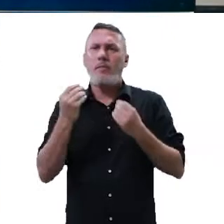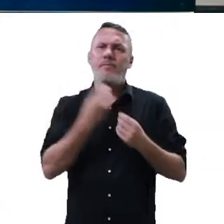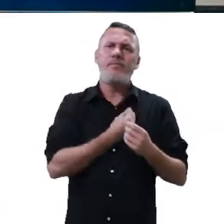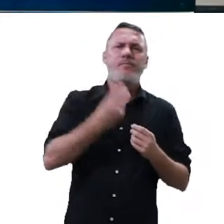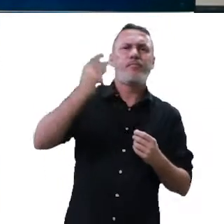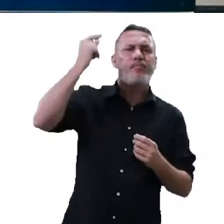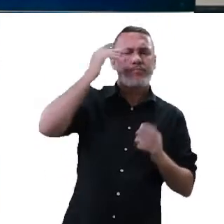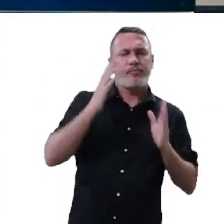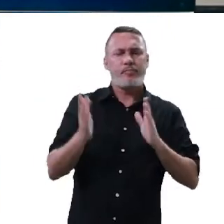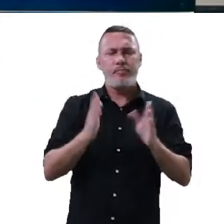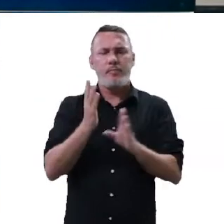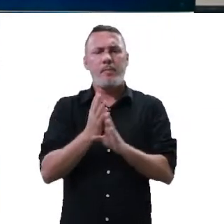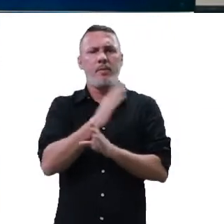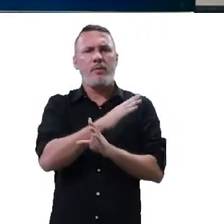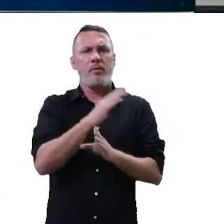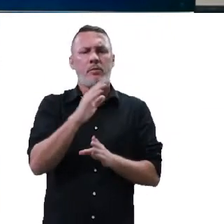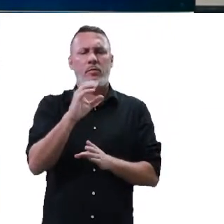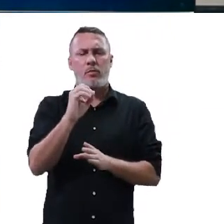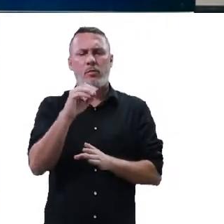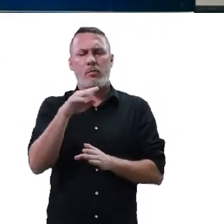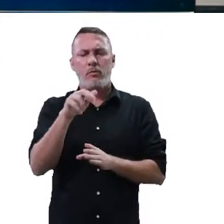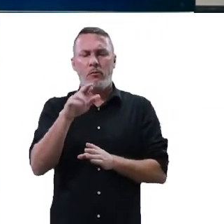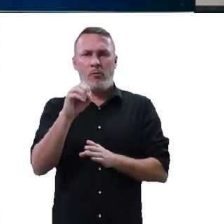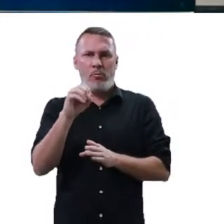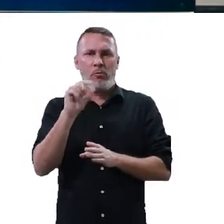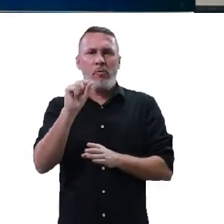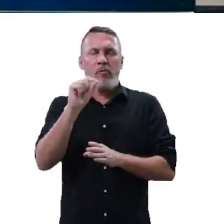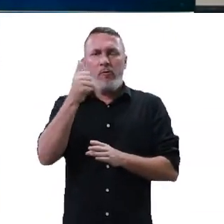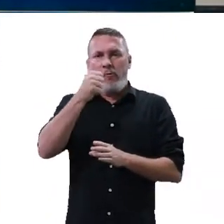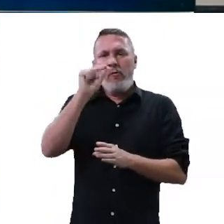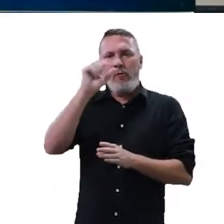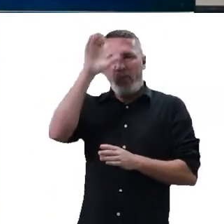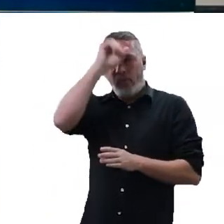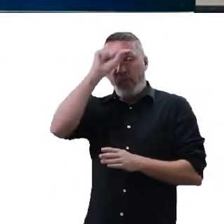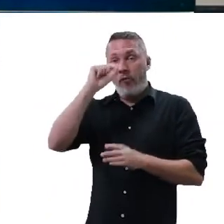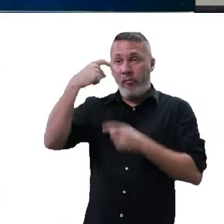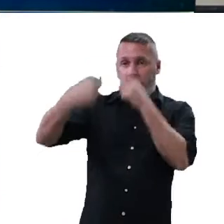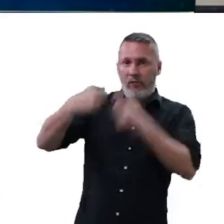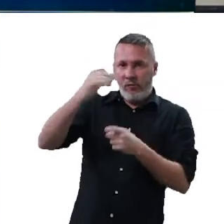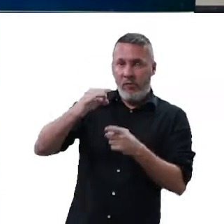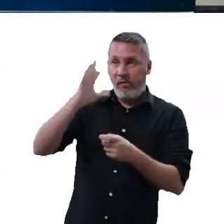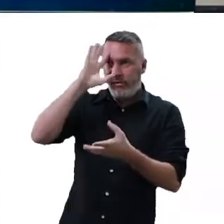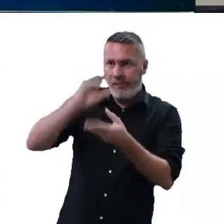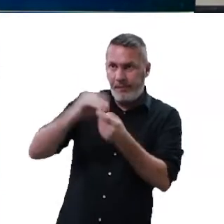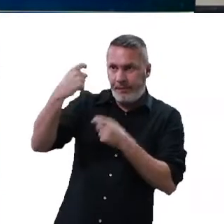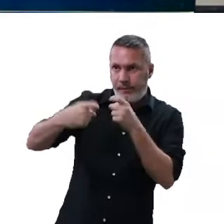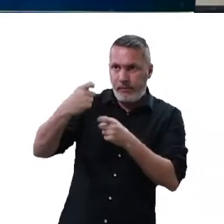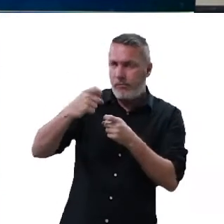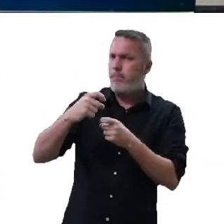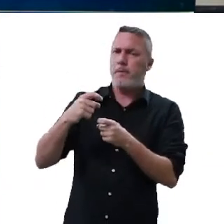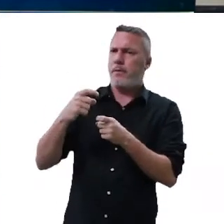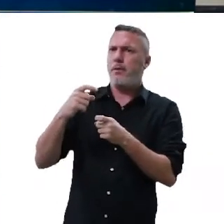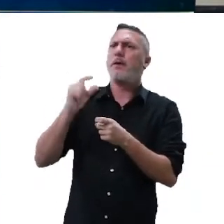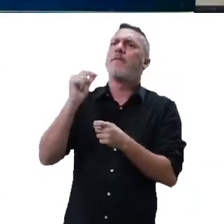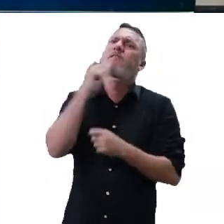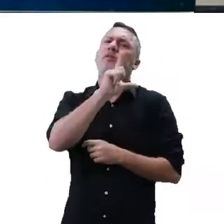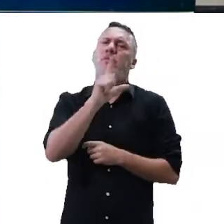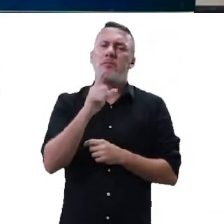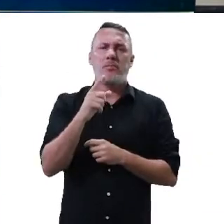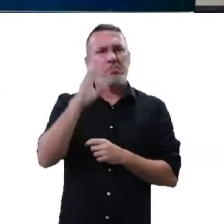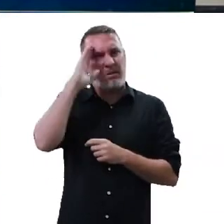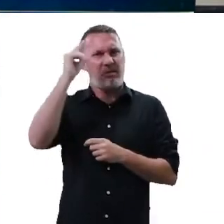o grego lá do período homérico. Primeiro, na obra Ilíada, o guerreiro, correto?